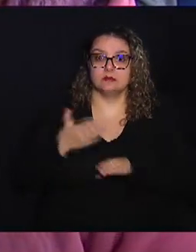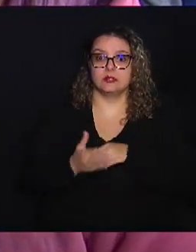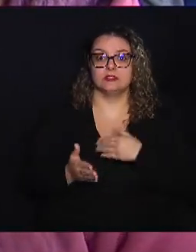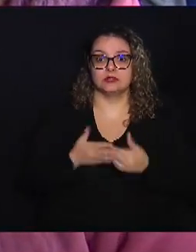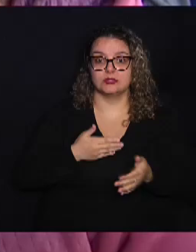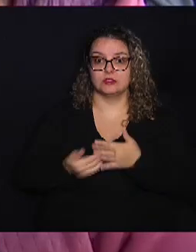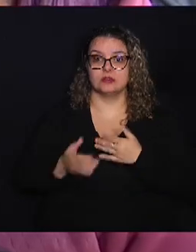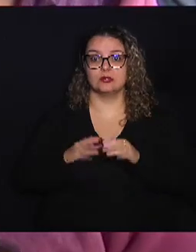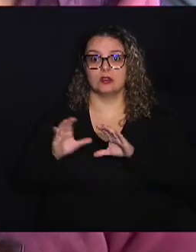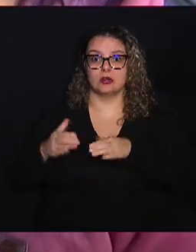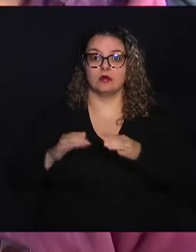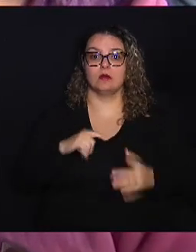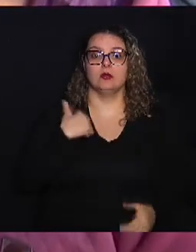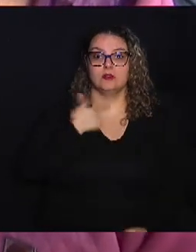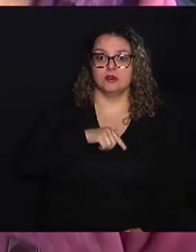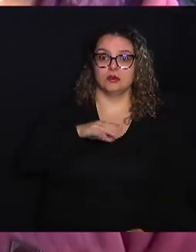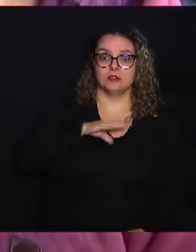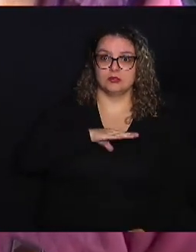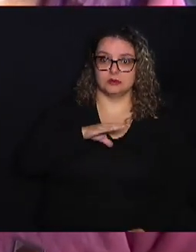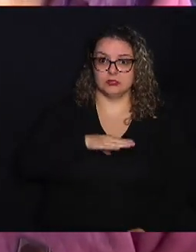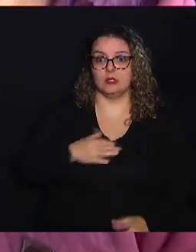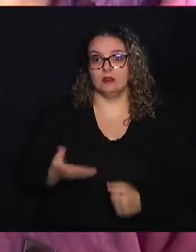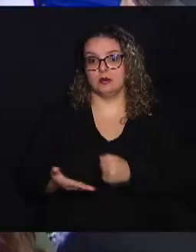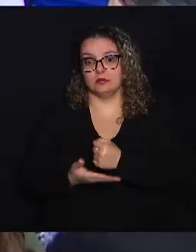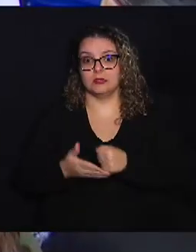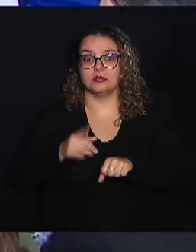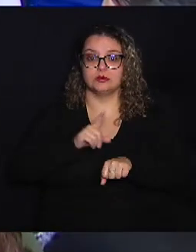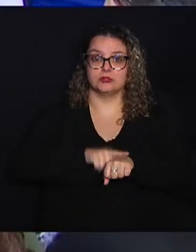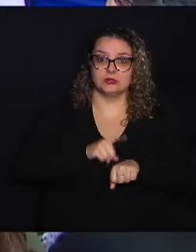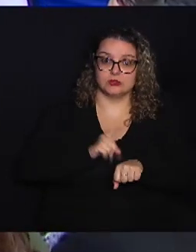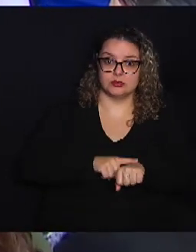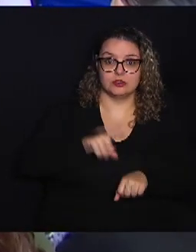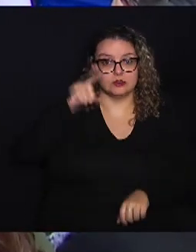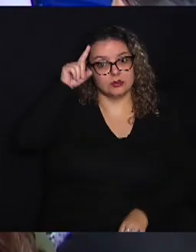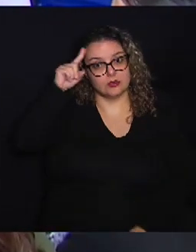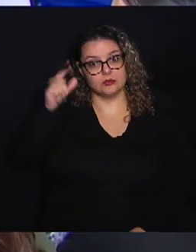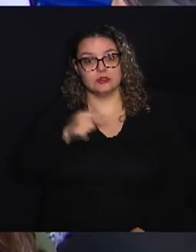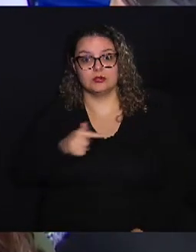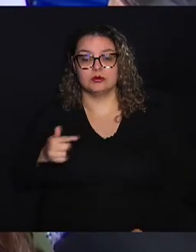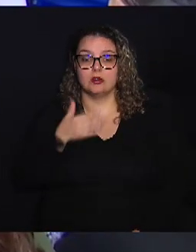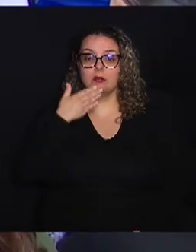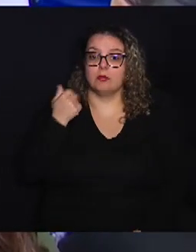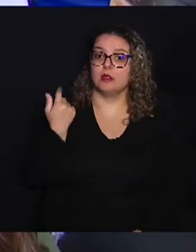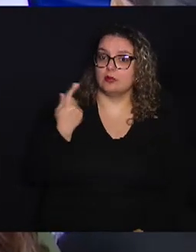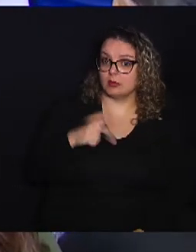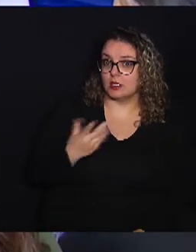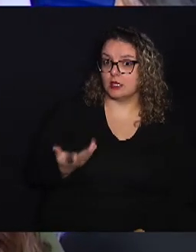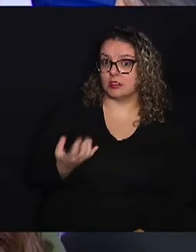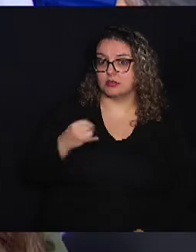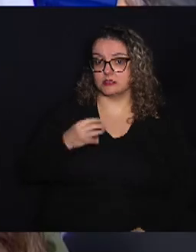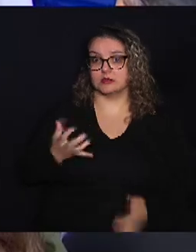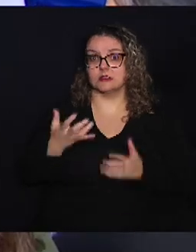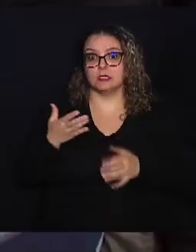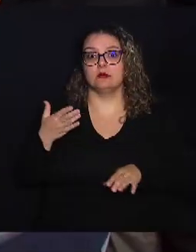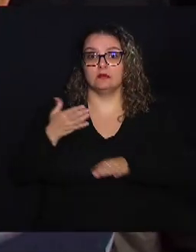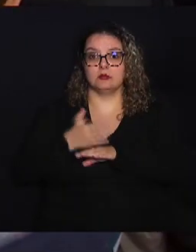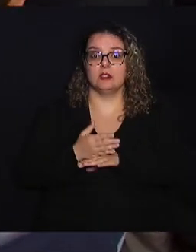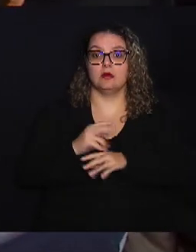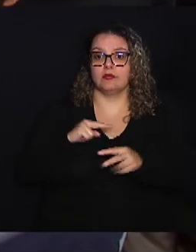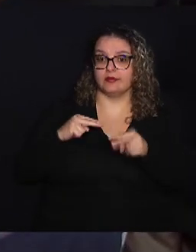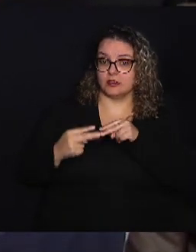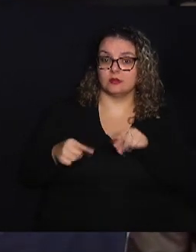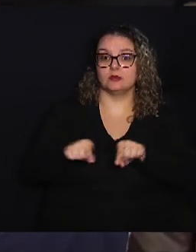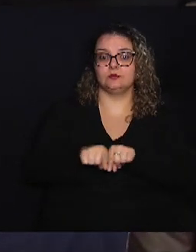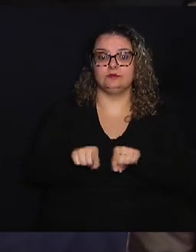grupo do nosso município, baseado no horário, dia da semana que fique melhor para ele. Ou se ele quiser participar do grupo virtual também,